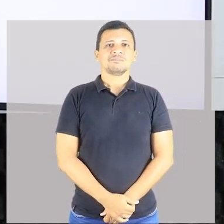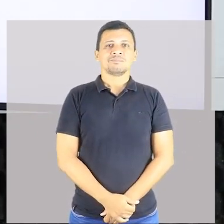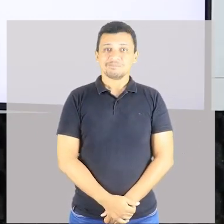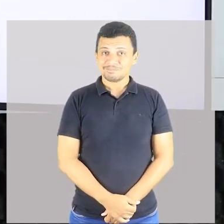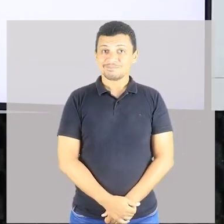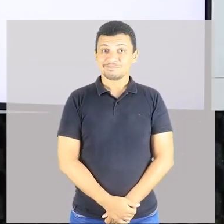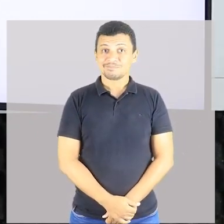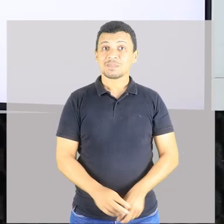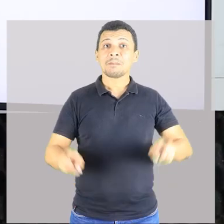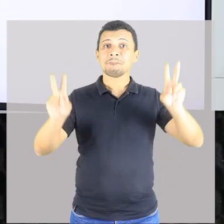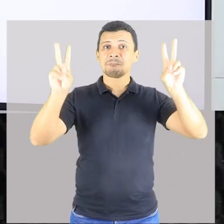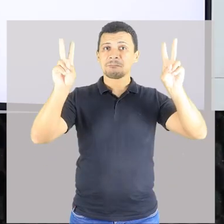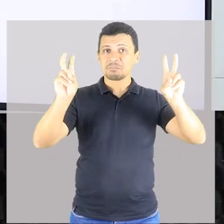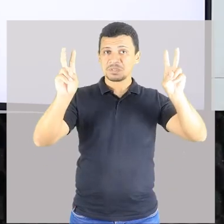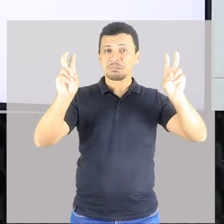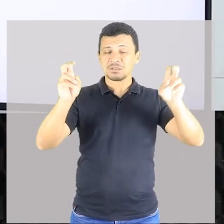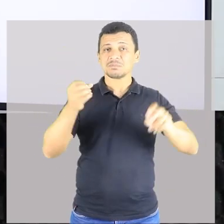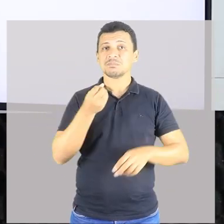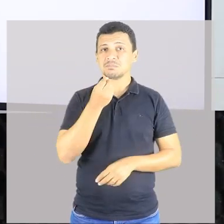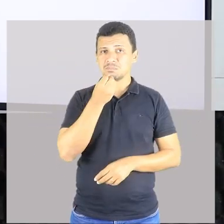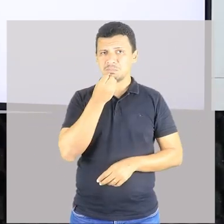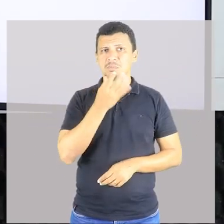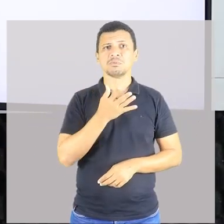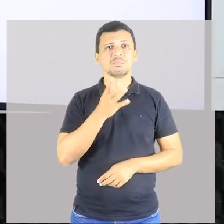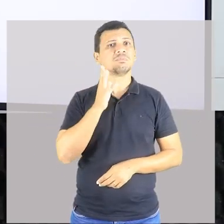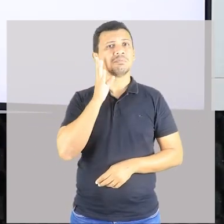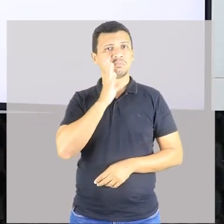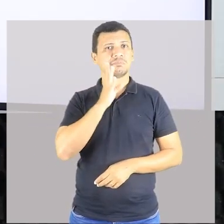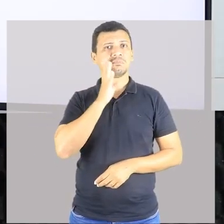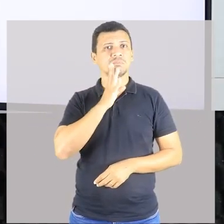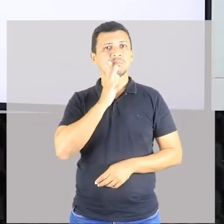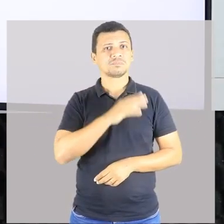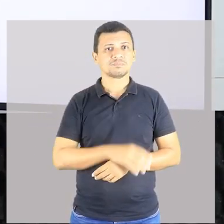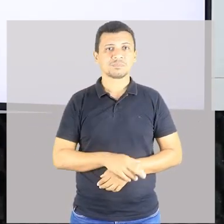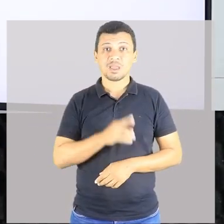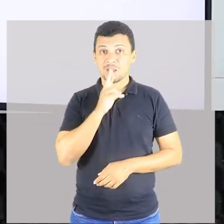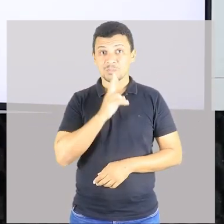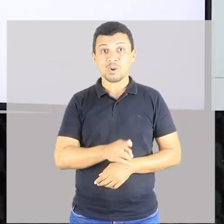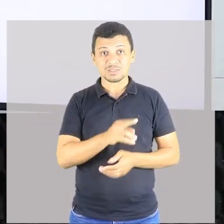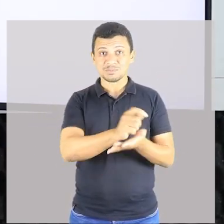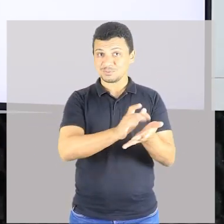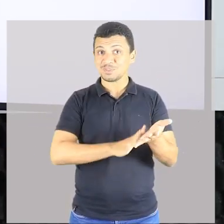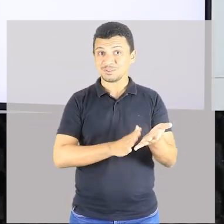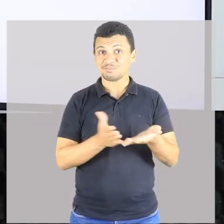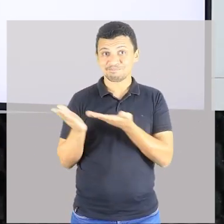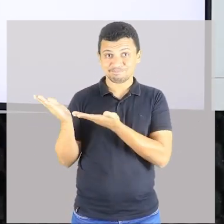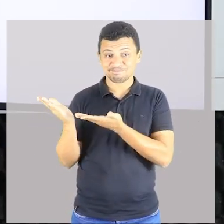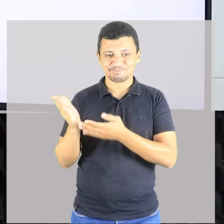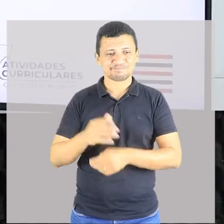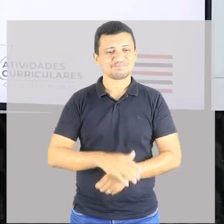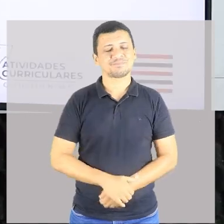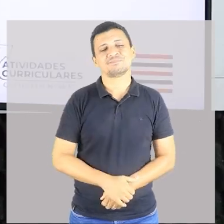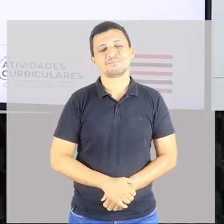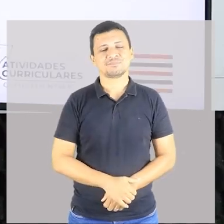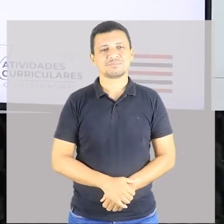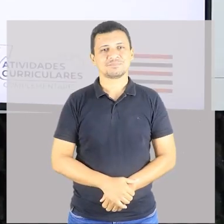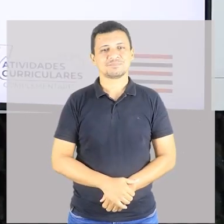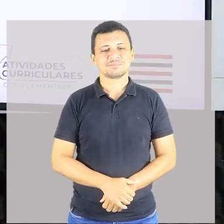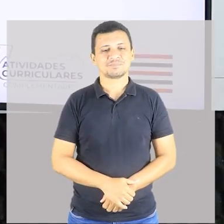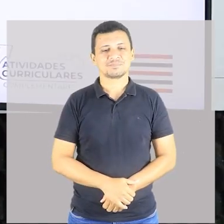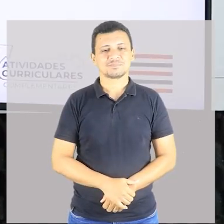bacana, temática muito atual. Vamos consolidar isso agora respondendo algumas atividades? Vamos lá? Vamos para